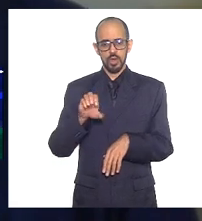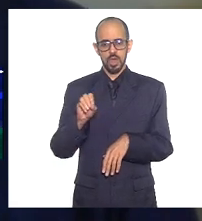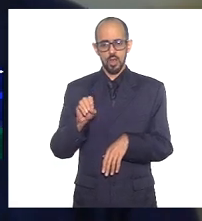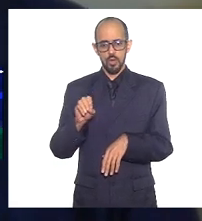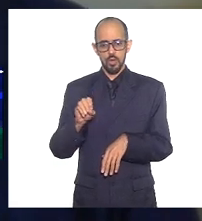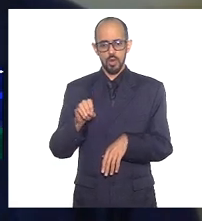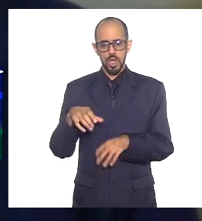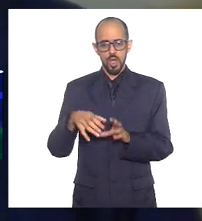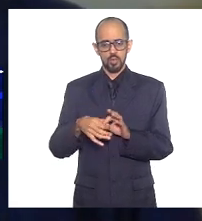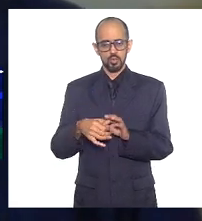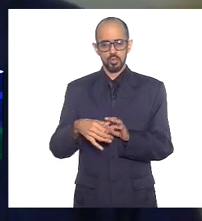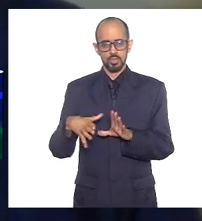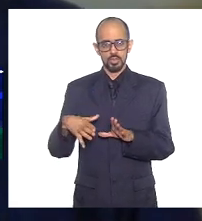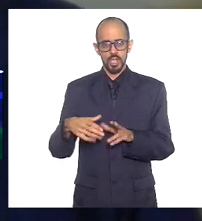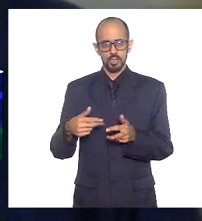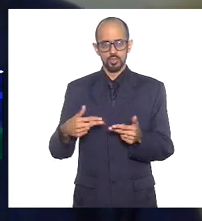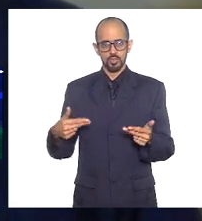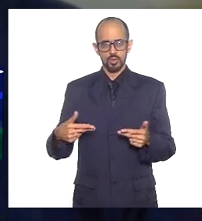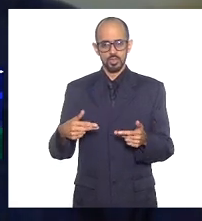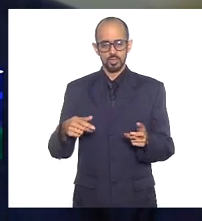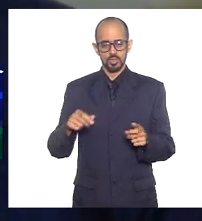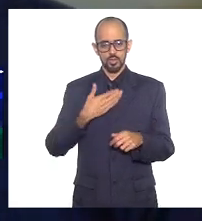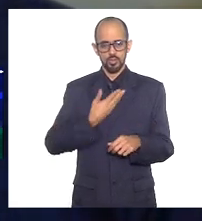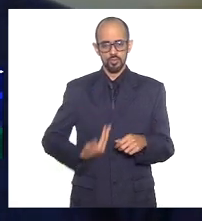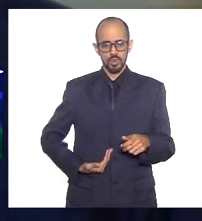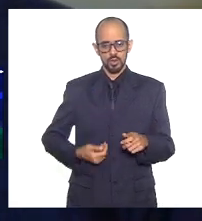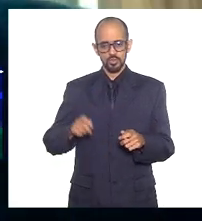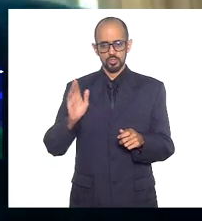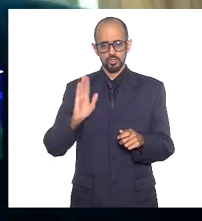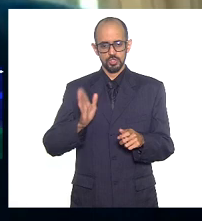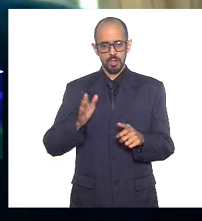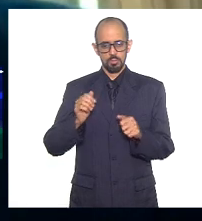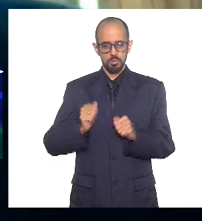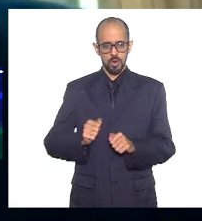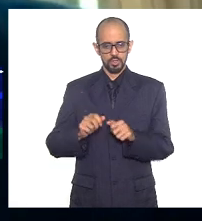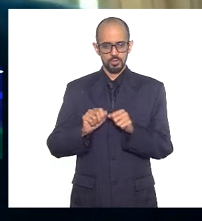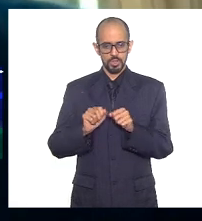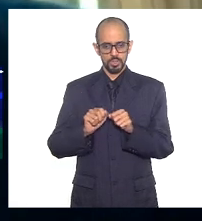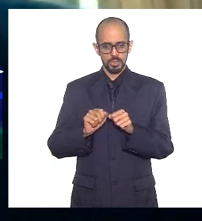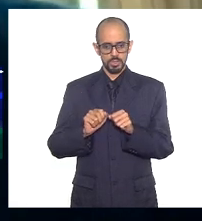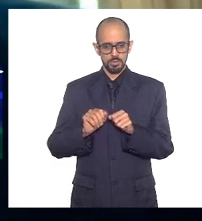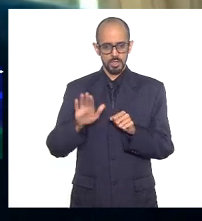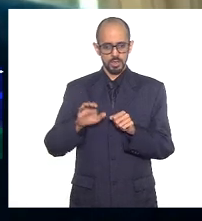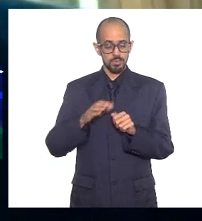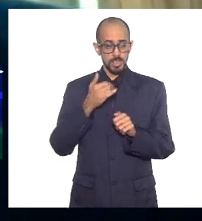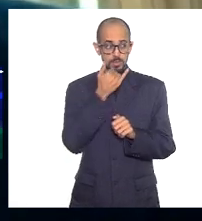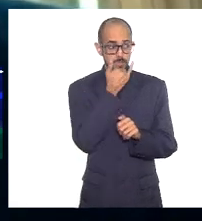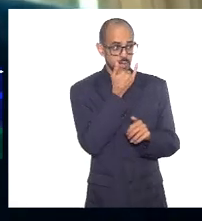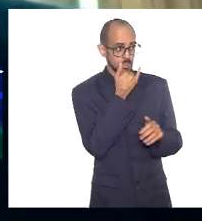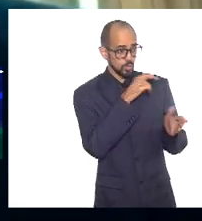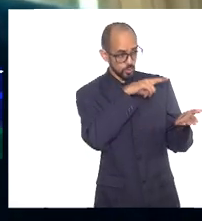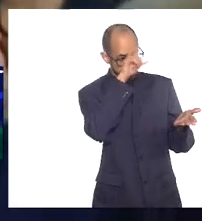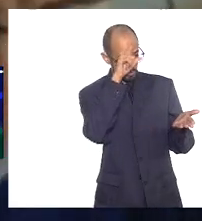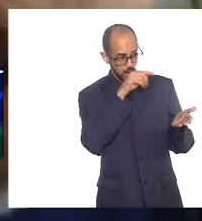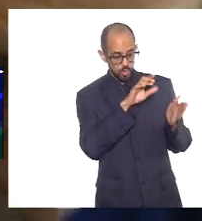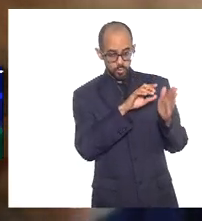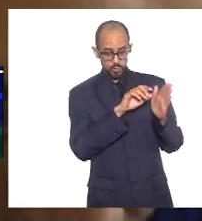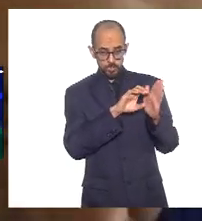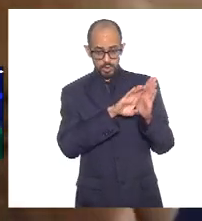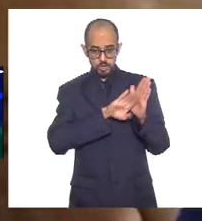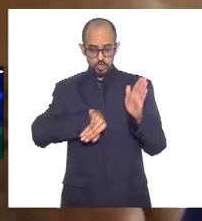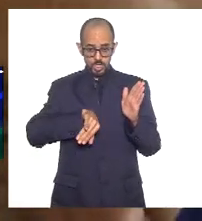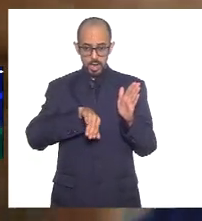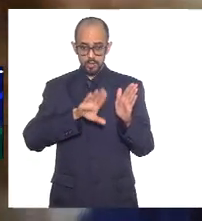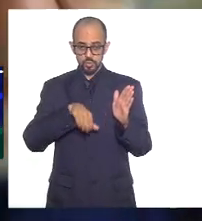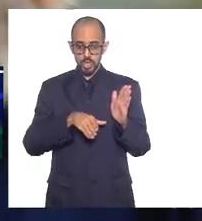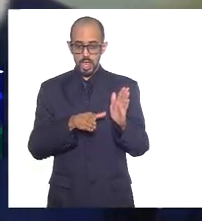aquilo que o governo já tem capacidade de fazer essa emenda foi rejeitada me perdoe sim mas só transformou